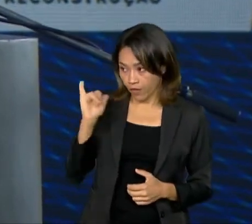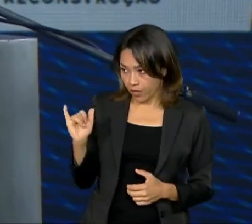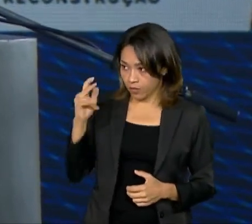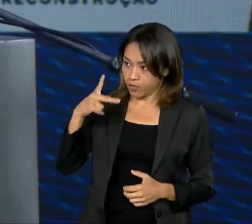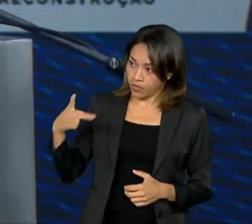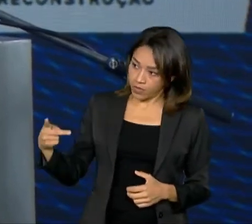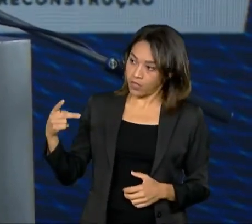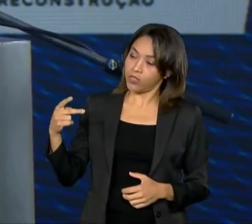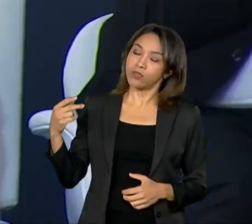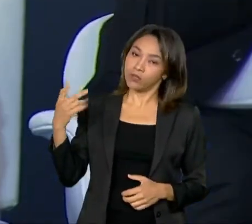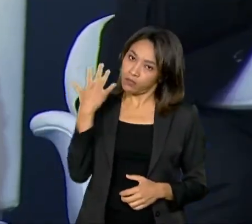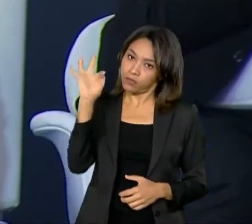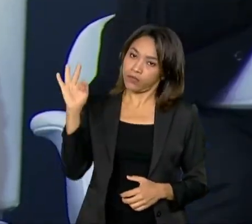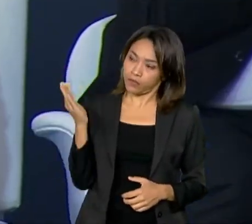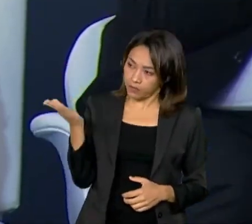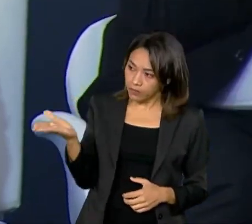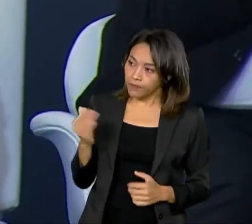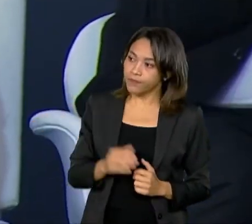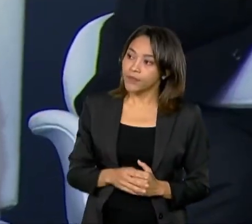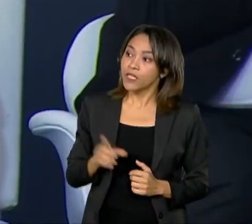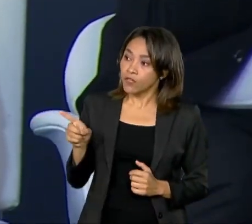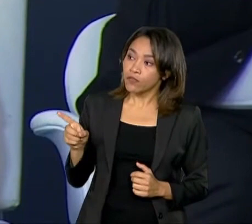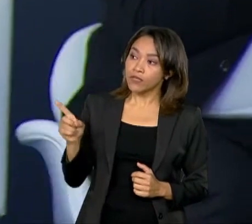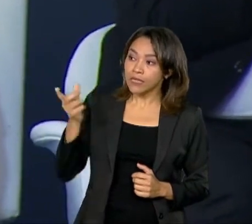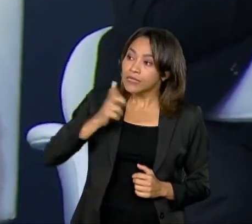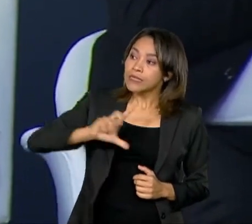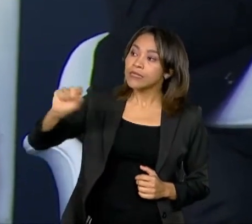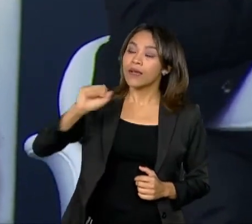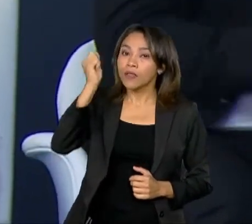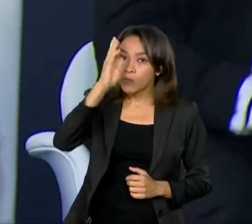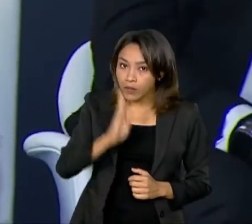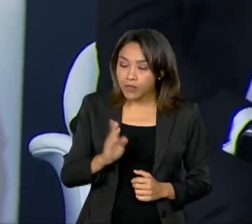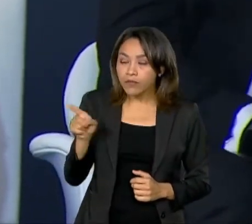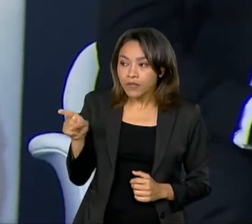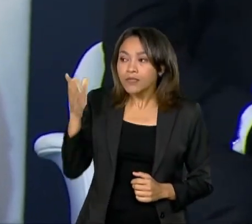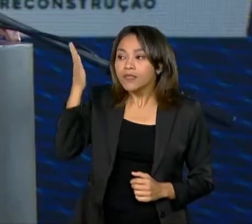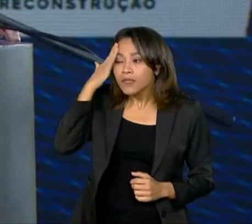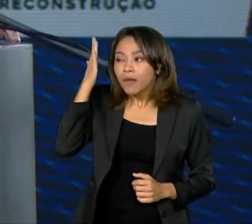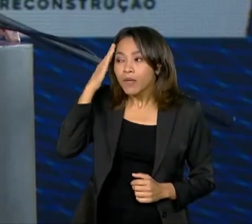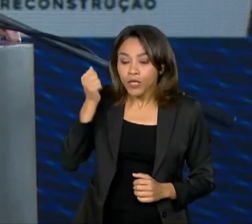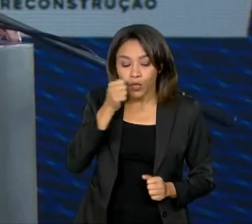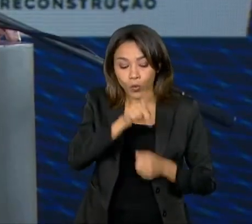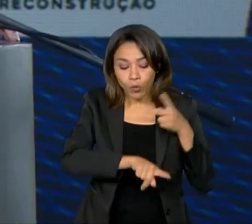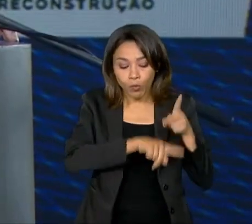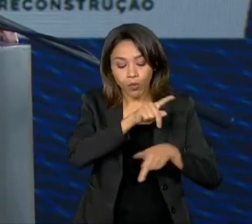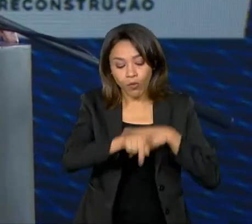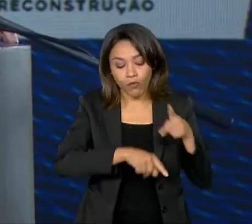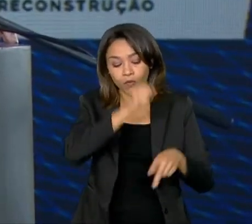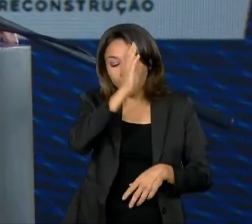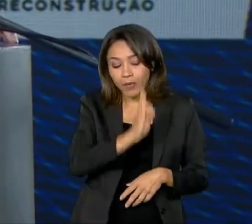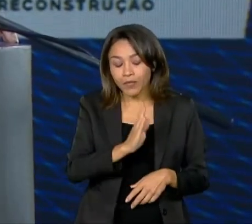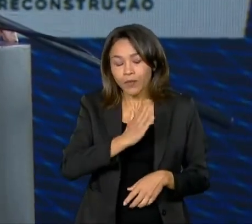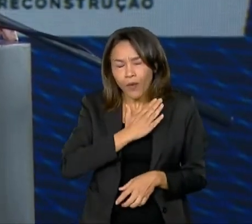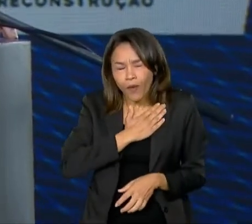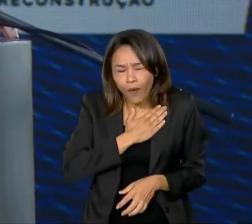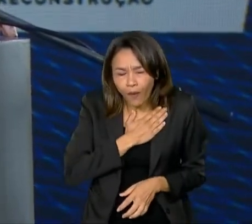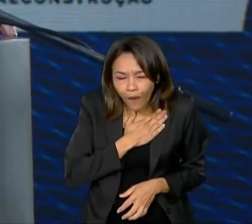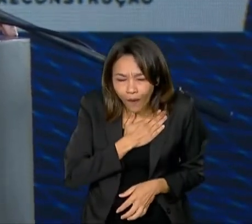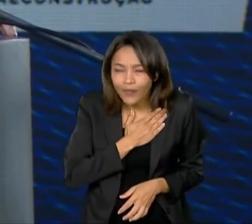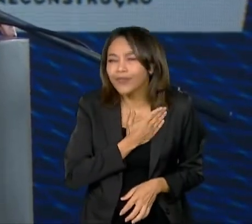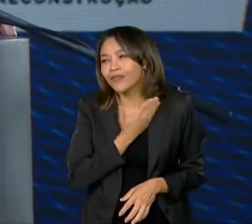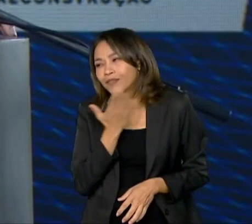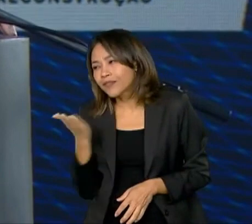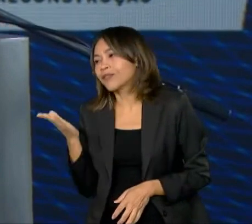dizer para você que saia do Brasil sabendo que o povo brasileiro gosta do Povo